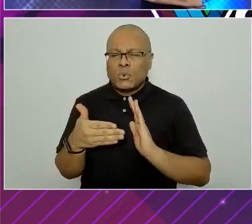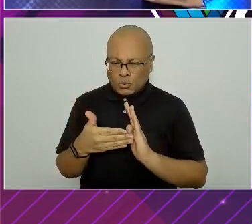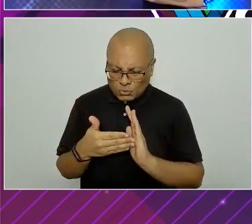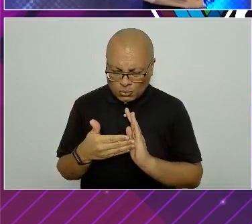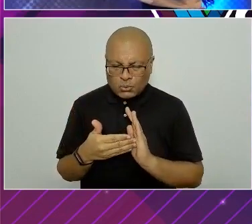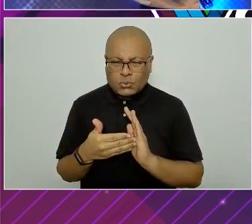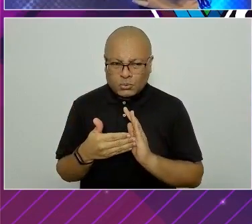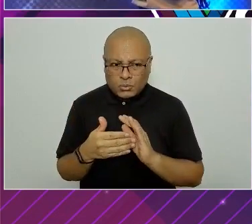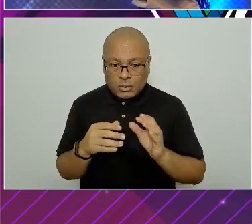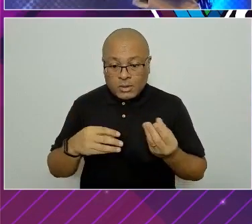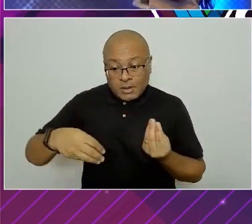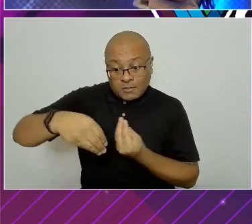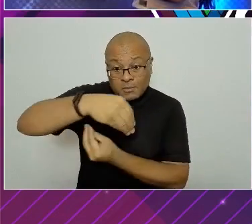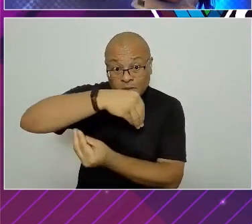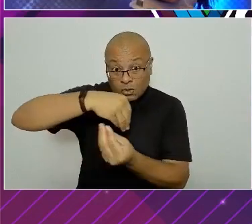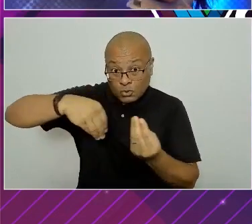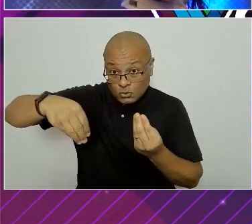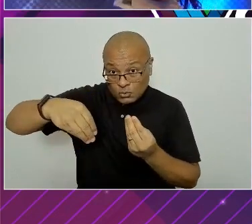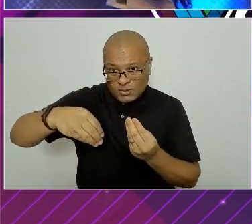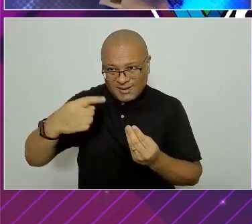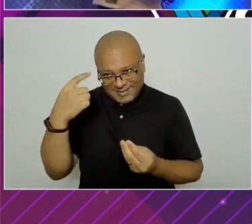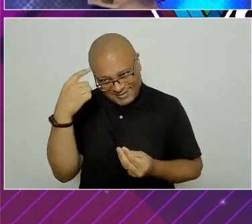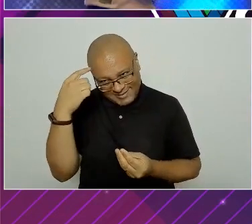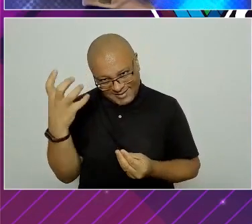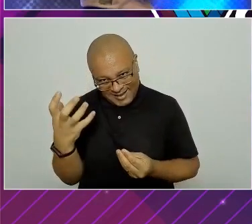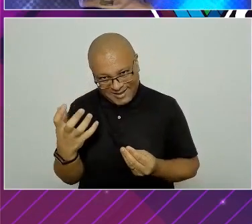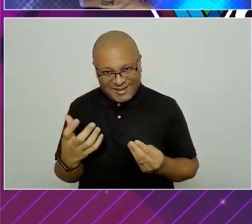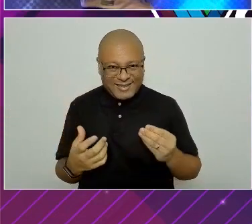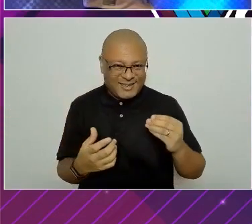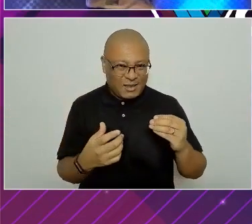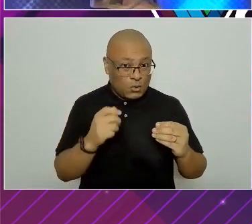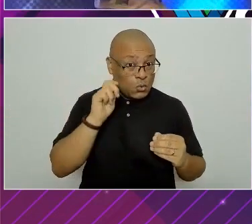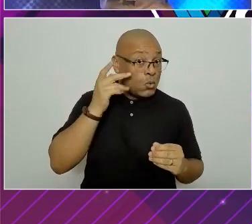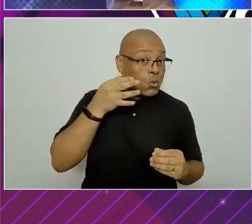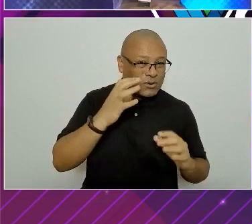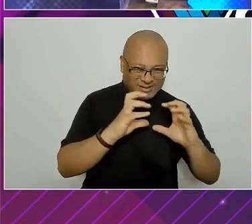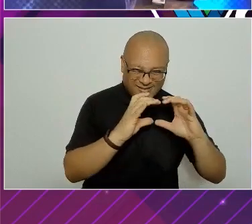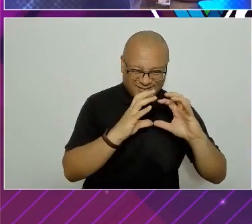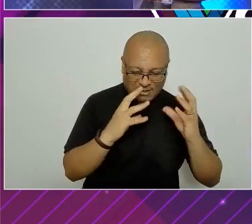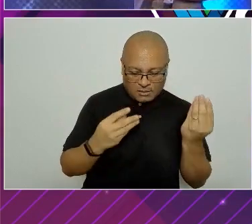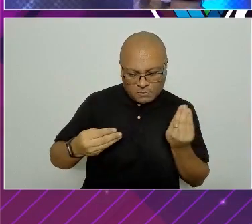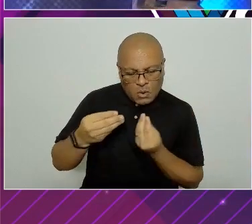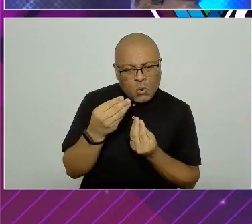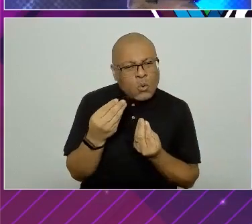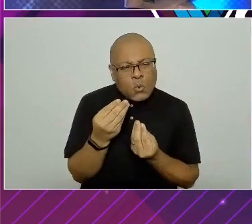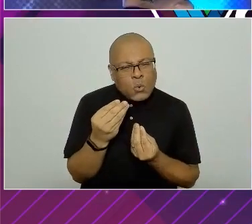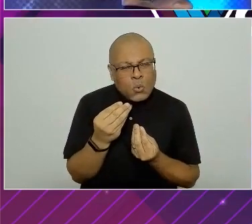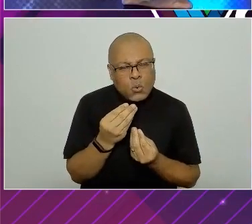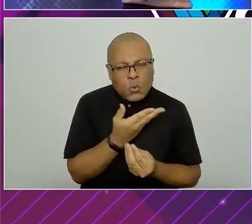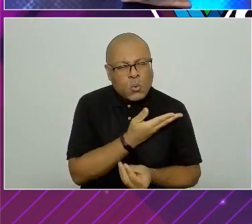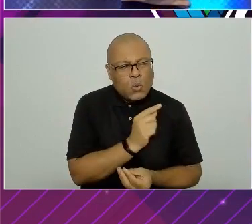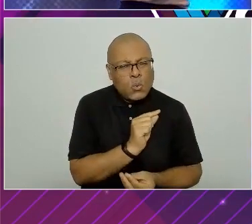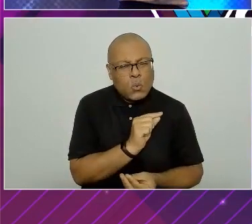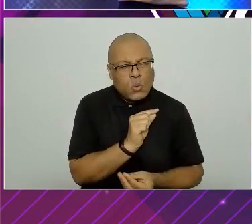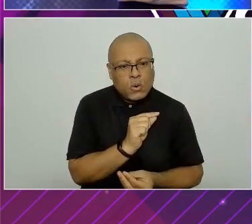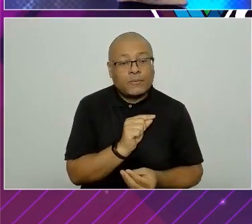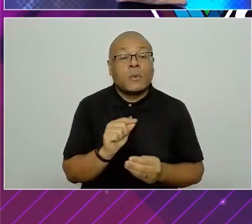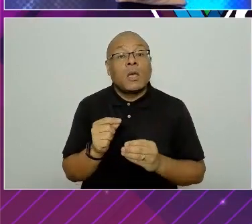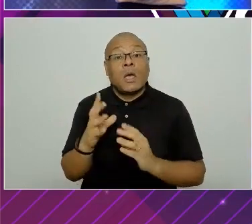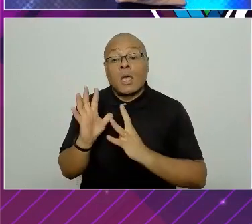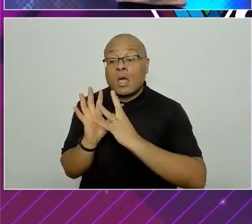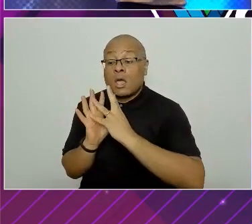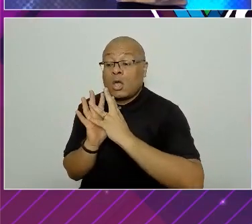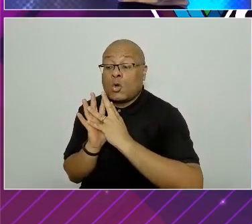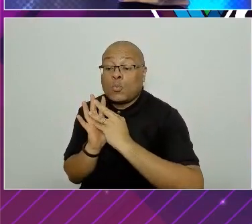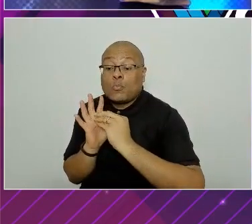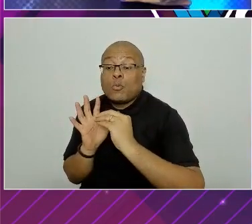a neurociência com a IA, o que são essas redes neurais, então? Como eu falei, rede neural é um modelo computacional que, para